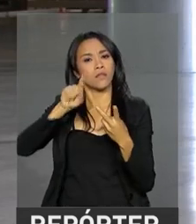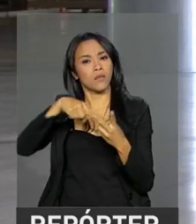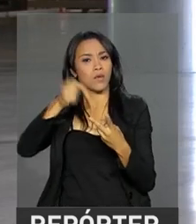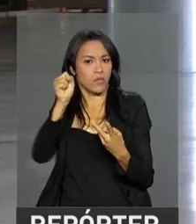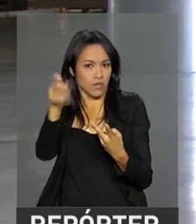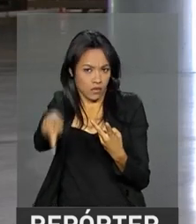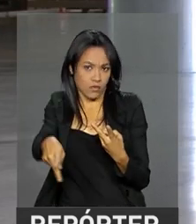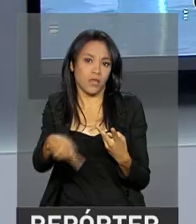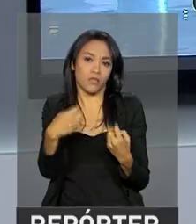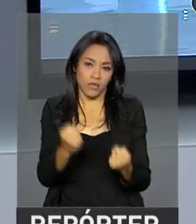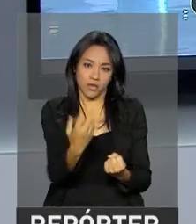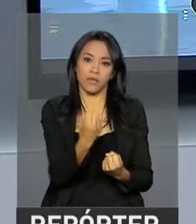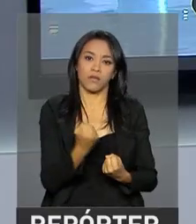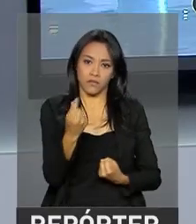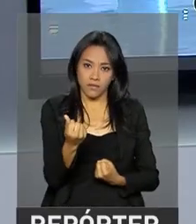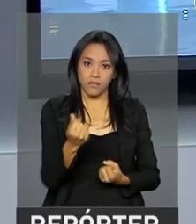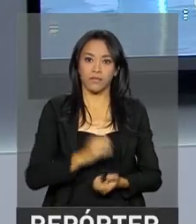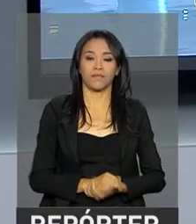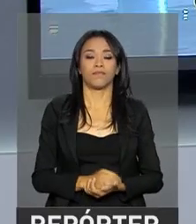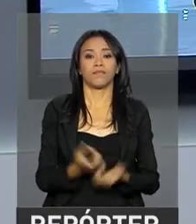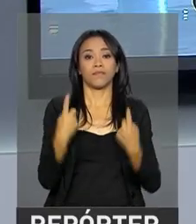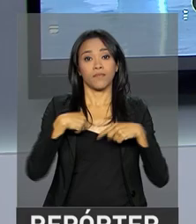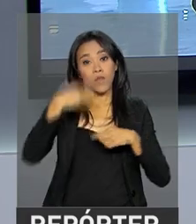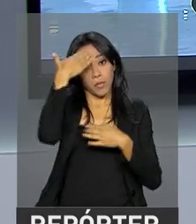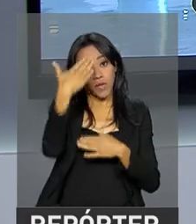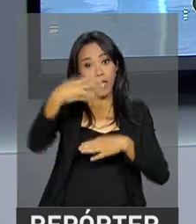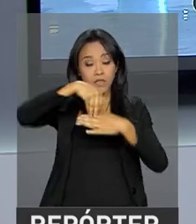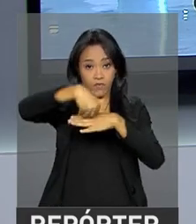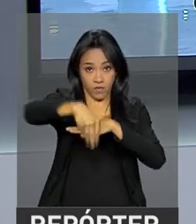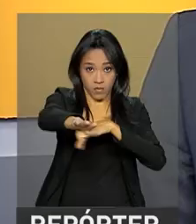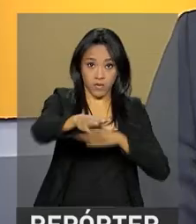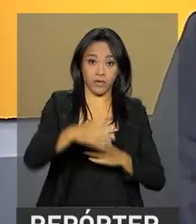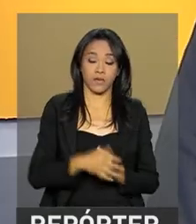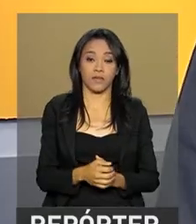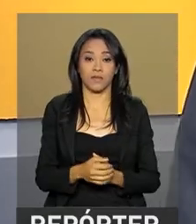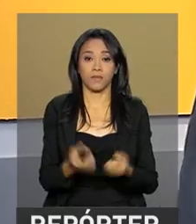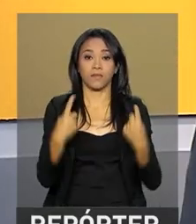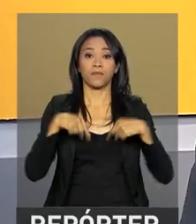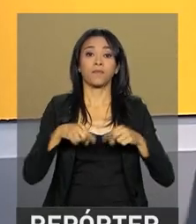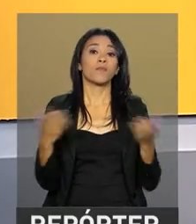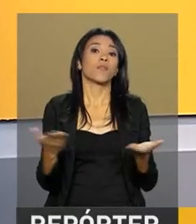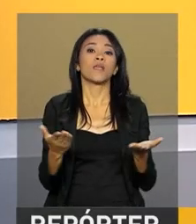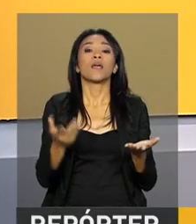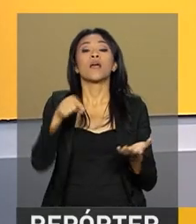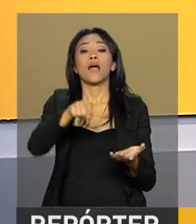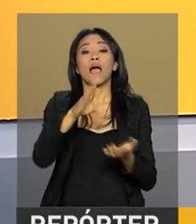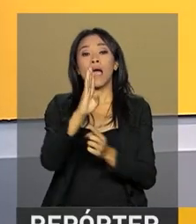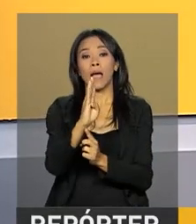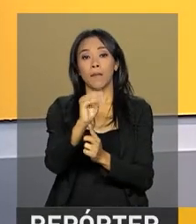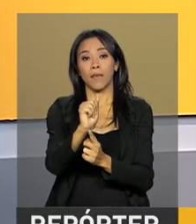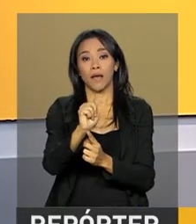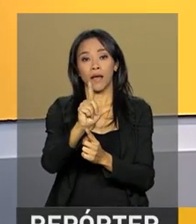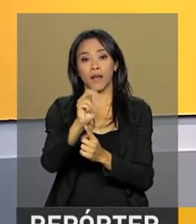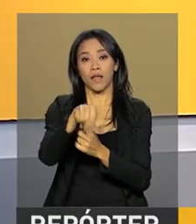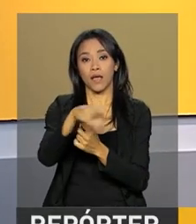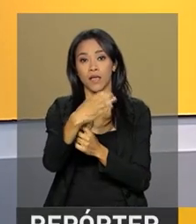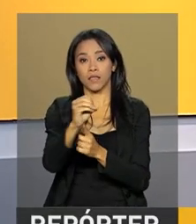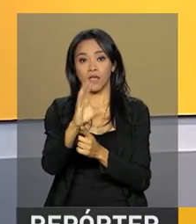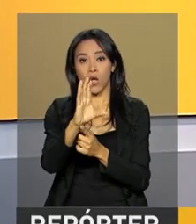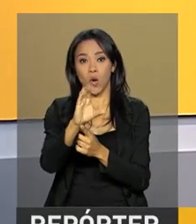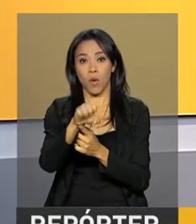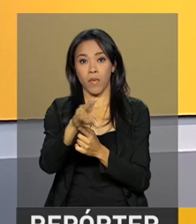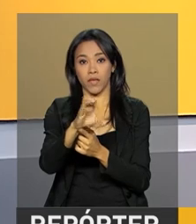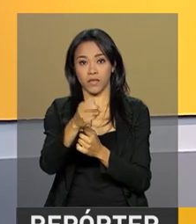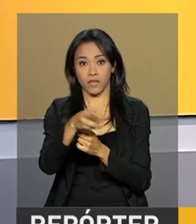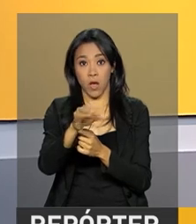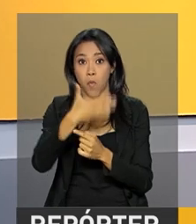você aí no estúdio Leandro toque Nei Obrigado pelas suas informações aí do Palácios Planalto e a balança comercial brasileira registrou o melhor julho